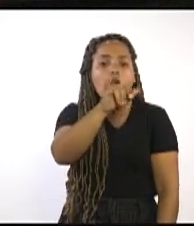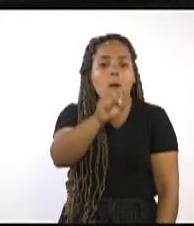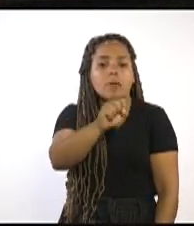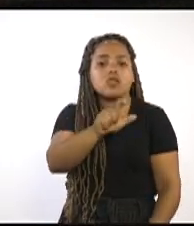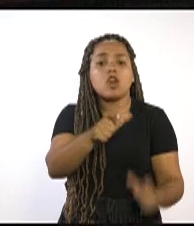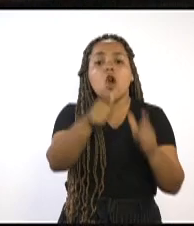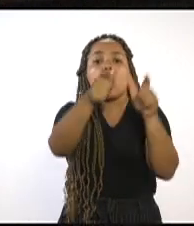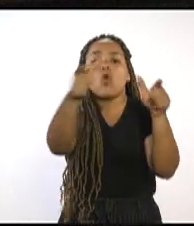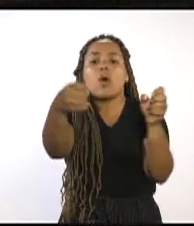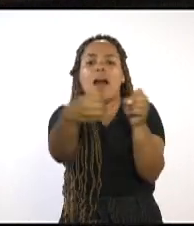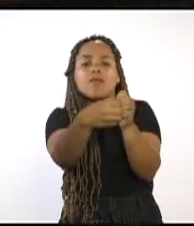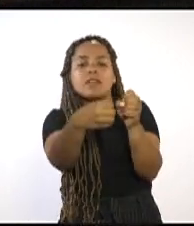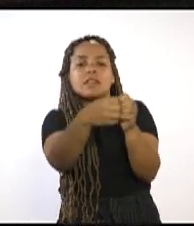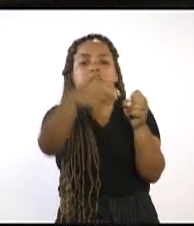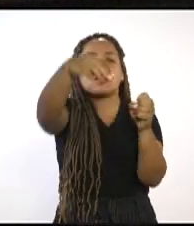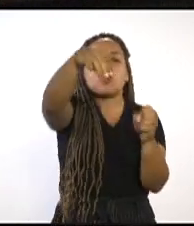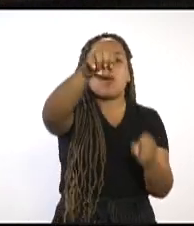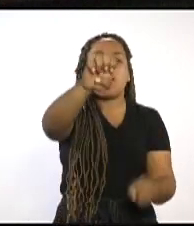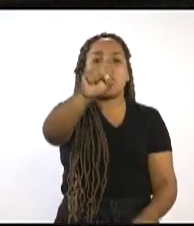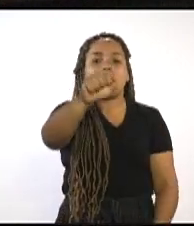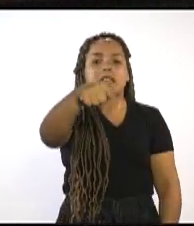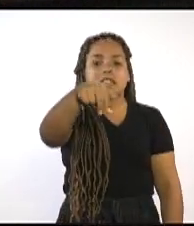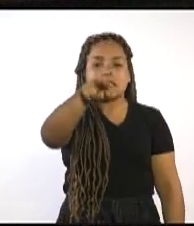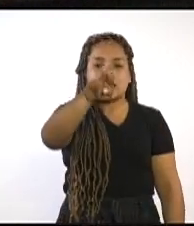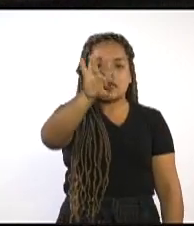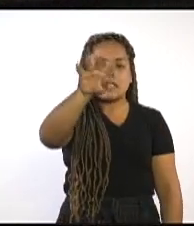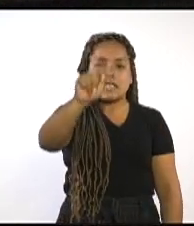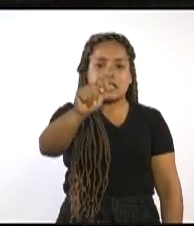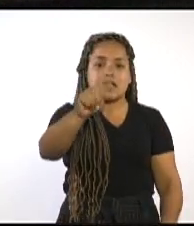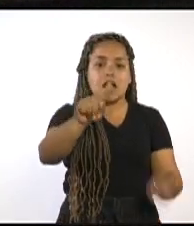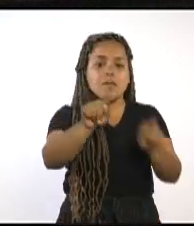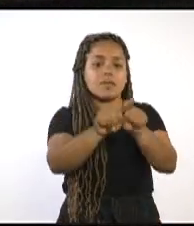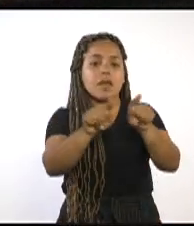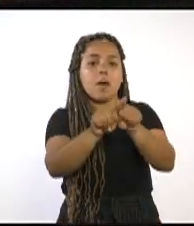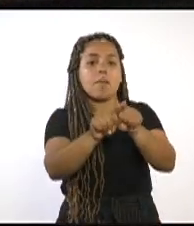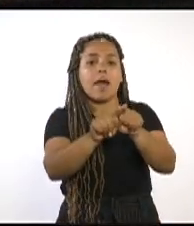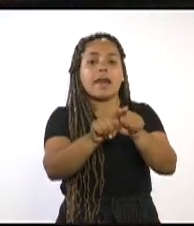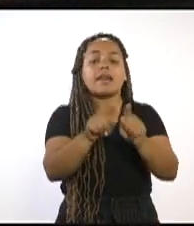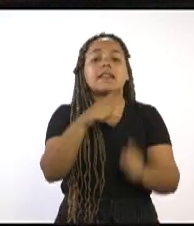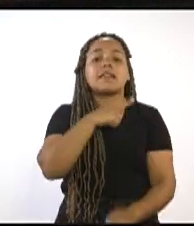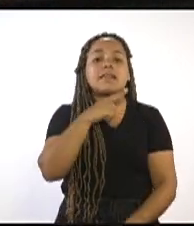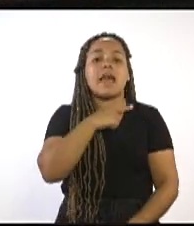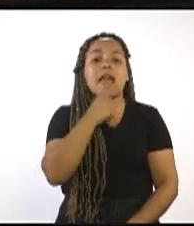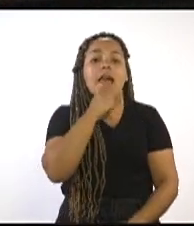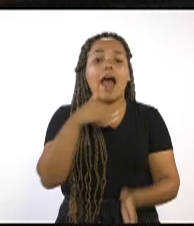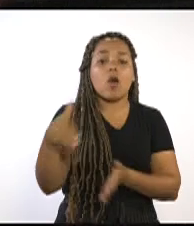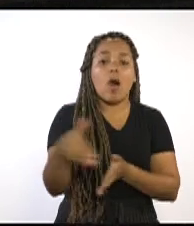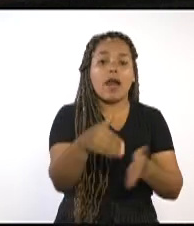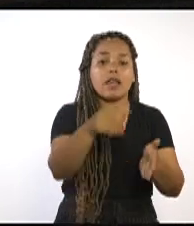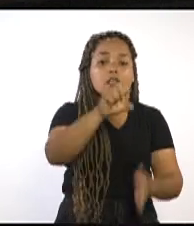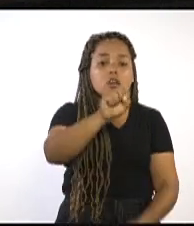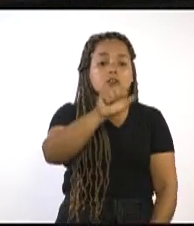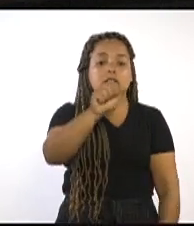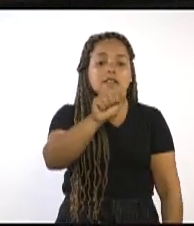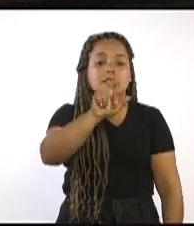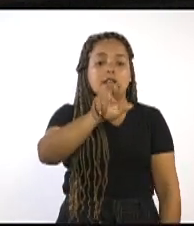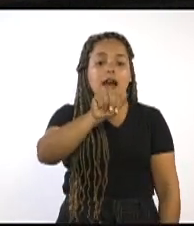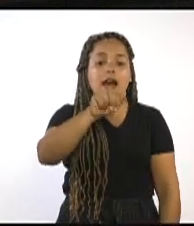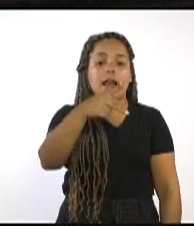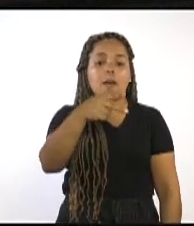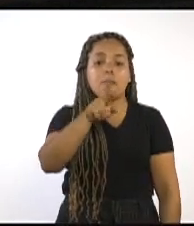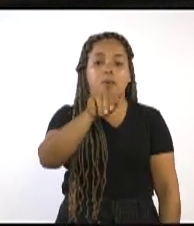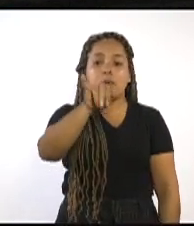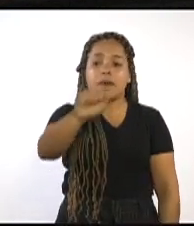Mesquita, no Rio Sarapuí. Rio Sarapuí, que nasce lá em